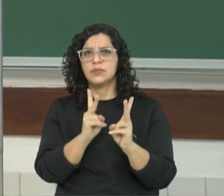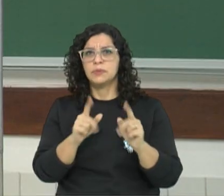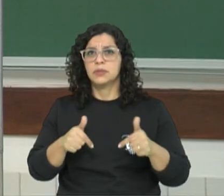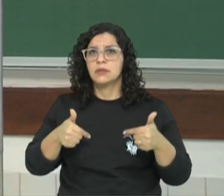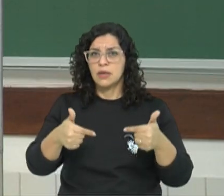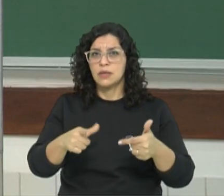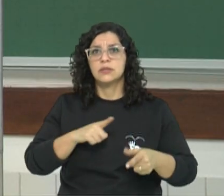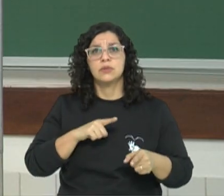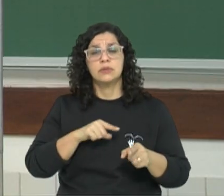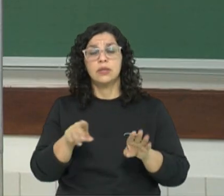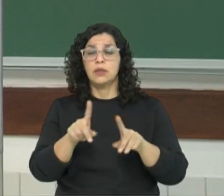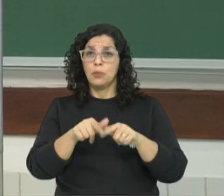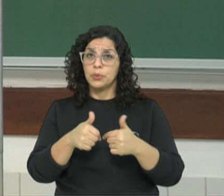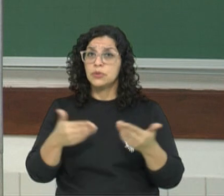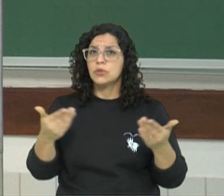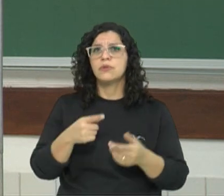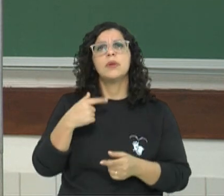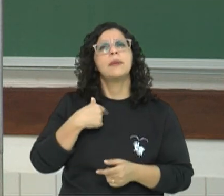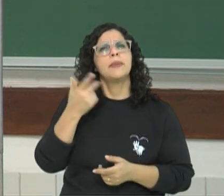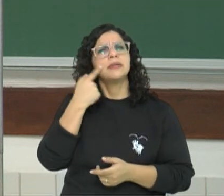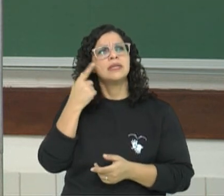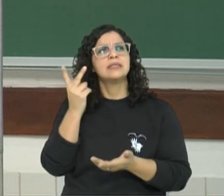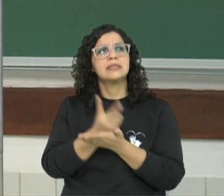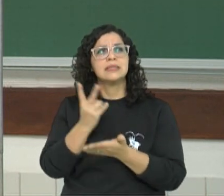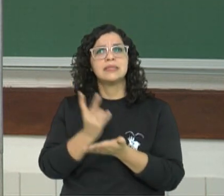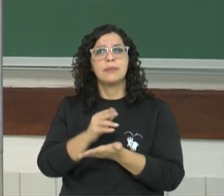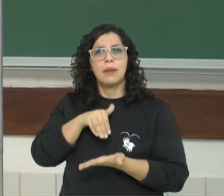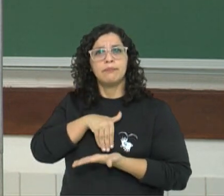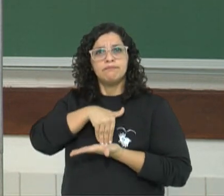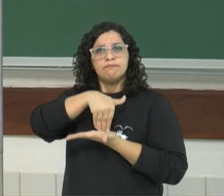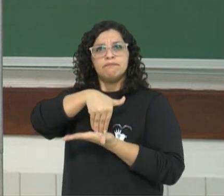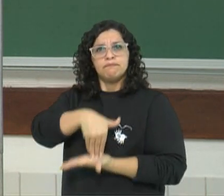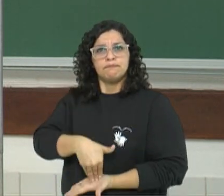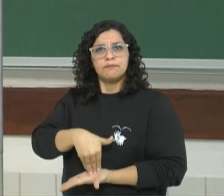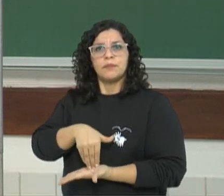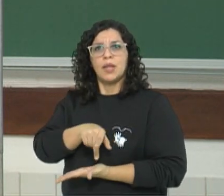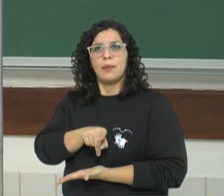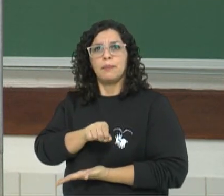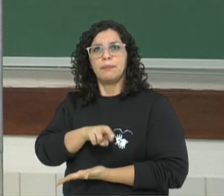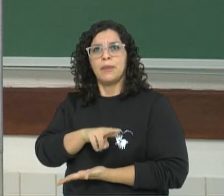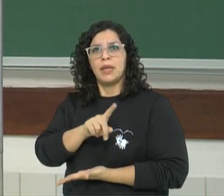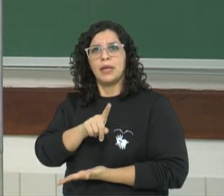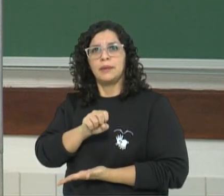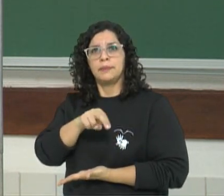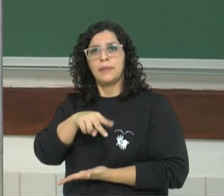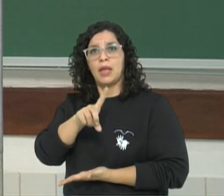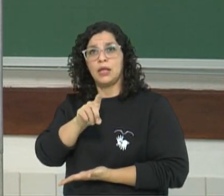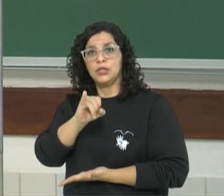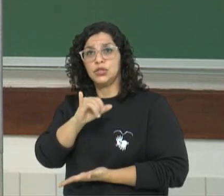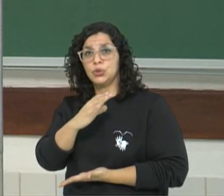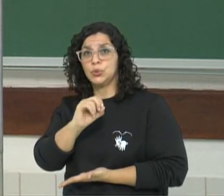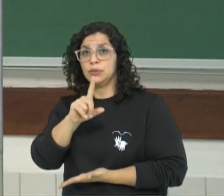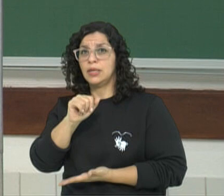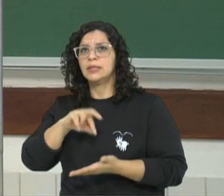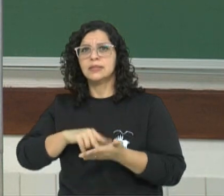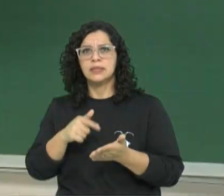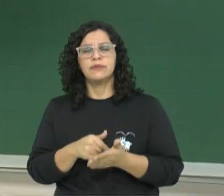atuando. Lembrando que nesse caso, a força ela tem que ser perpendicular à superfície. O que é perpendicular,